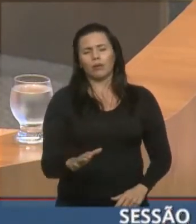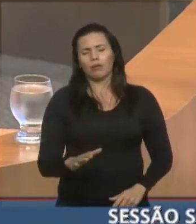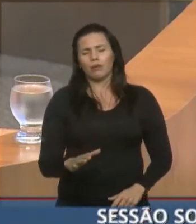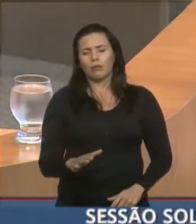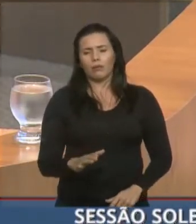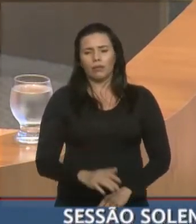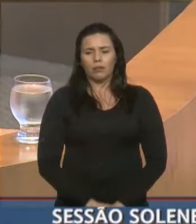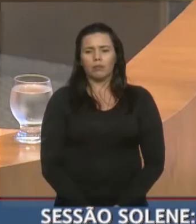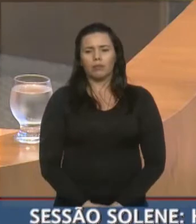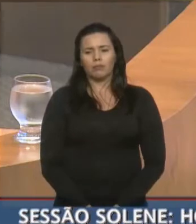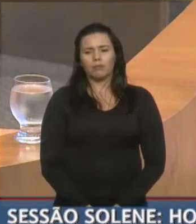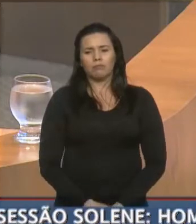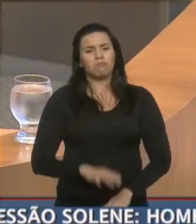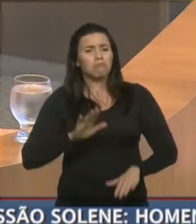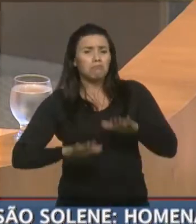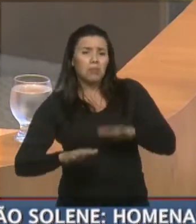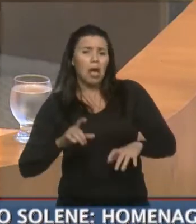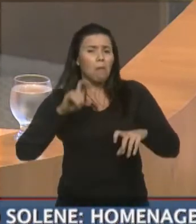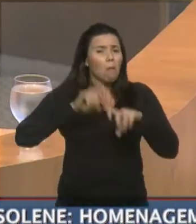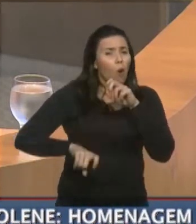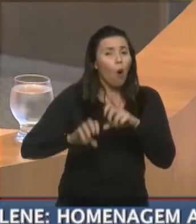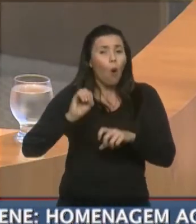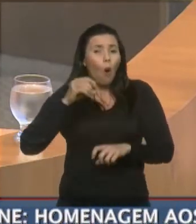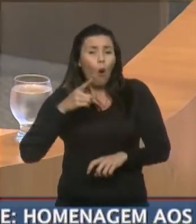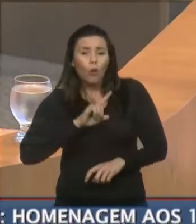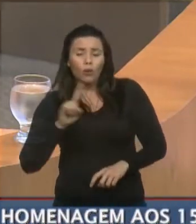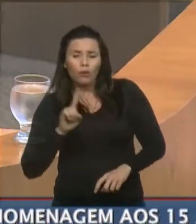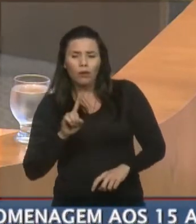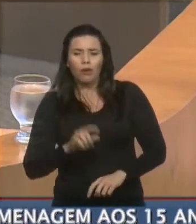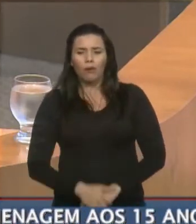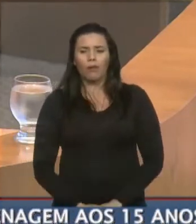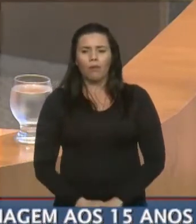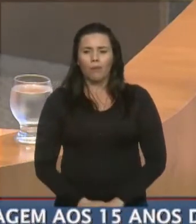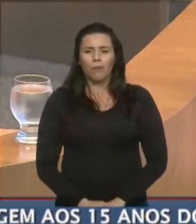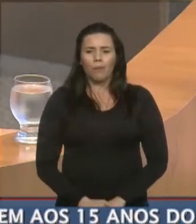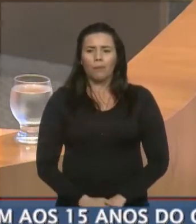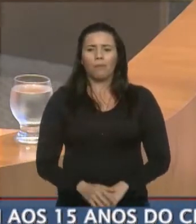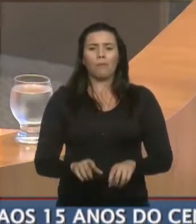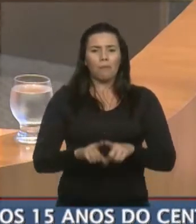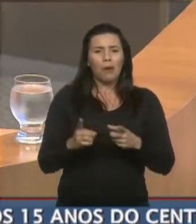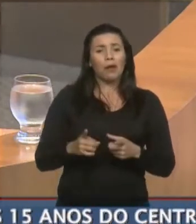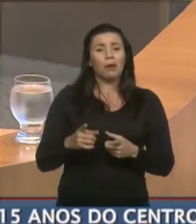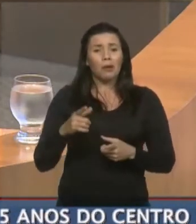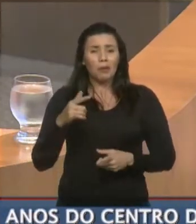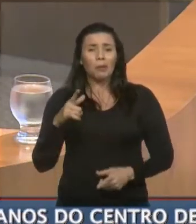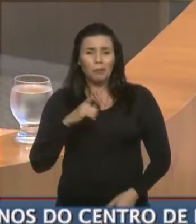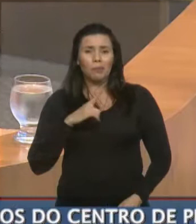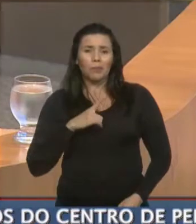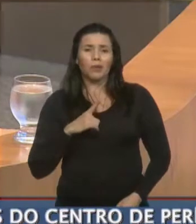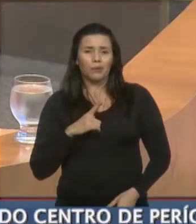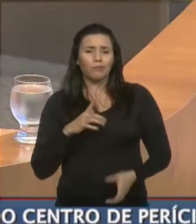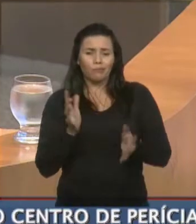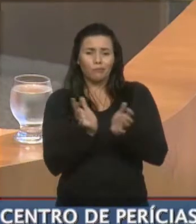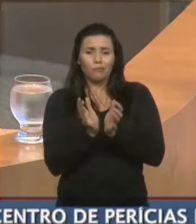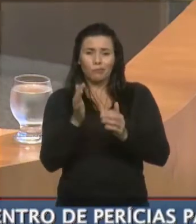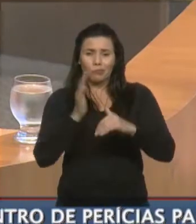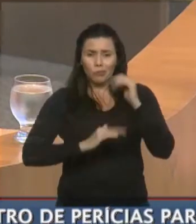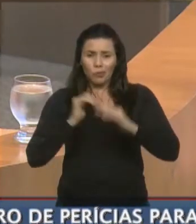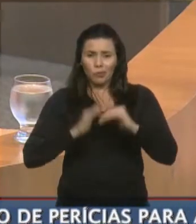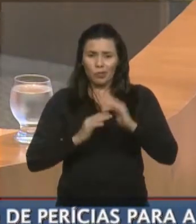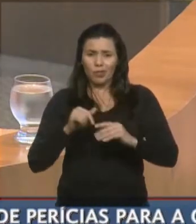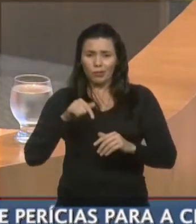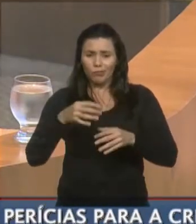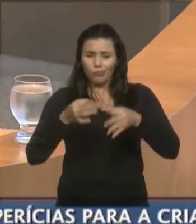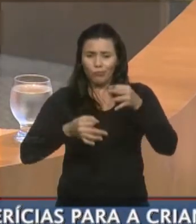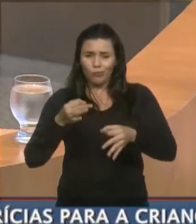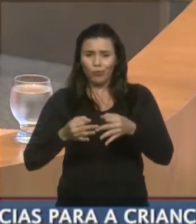um maior repertório de provas à disposição da apreciação pelo Judiciário. Estava criado assim o Centro